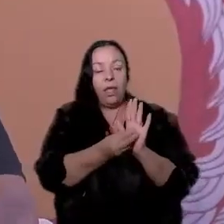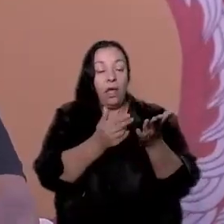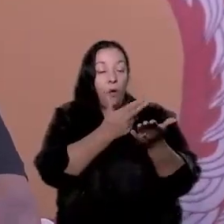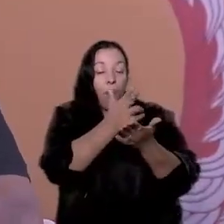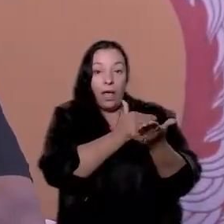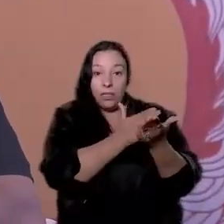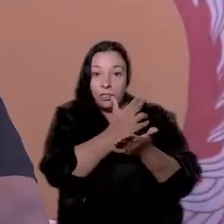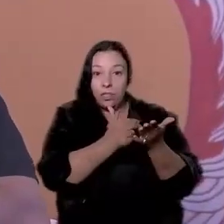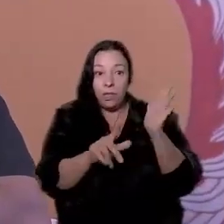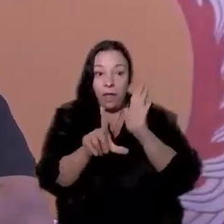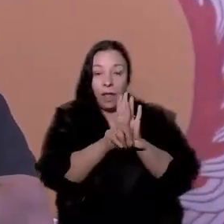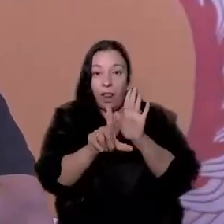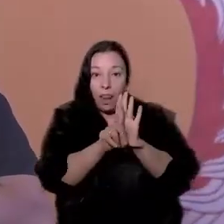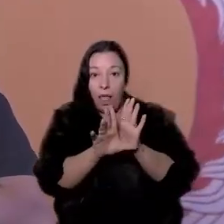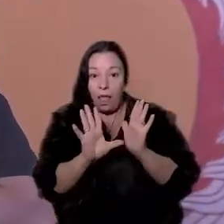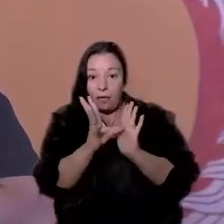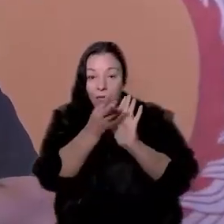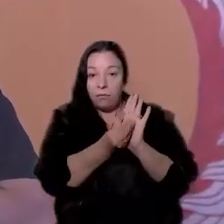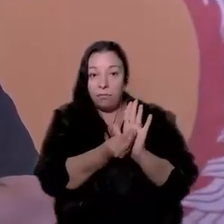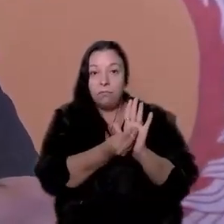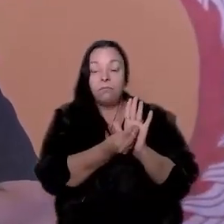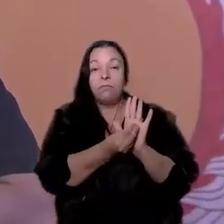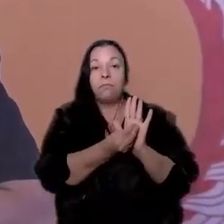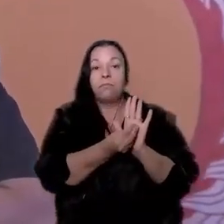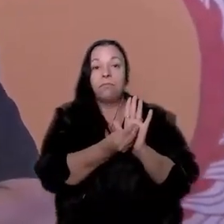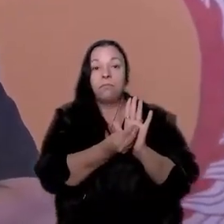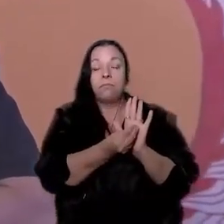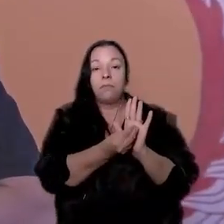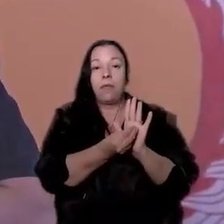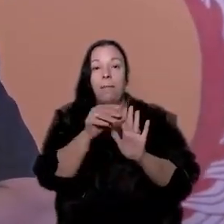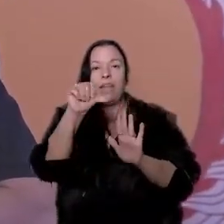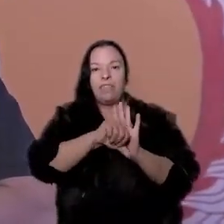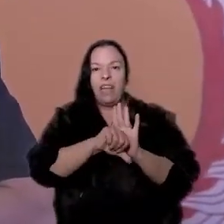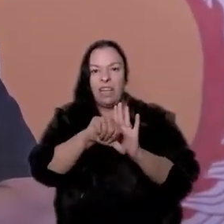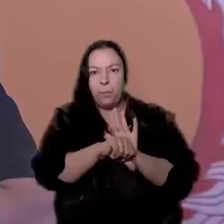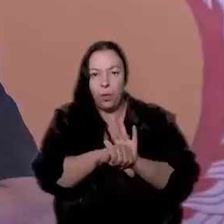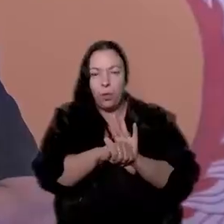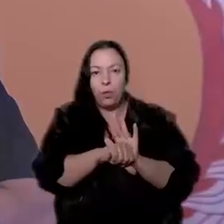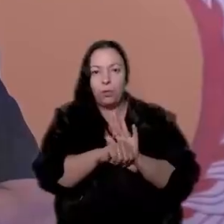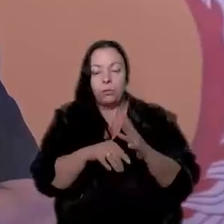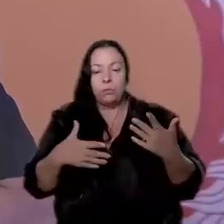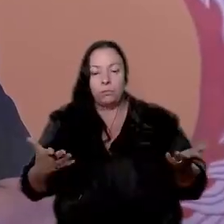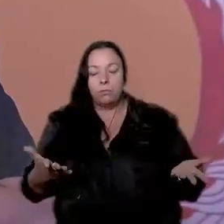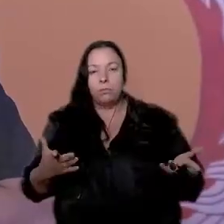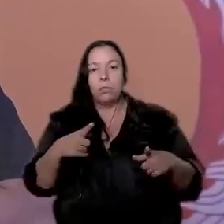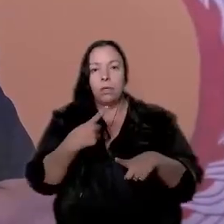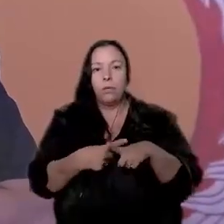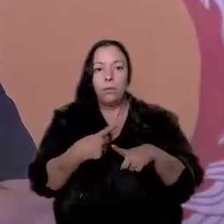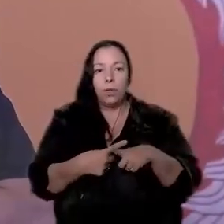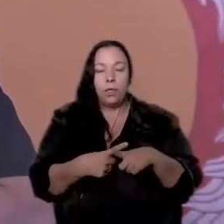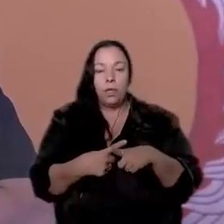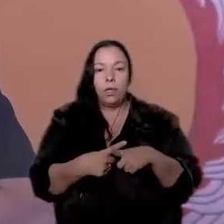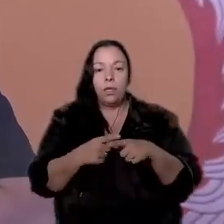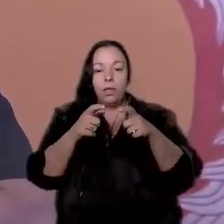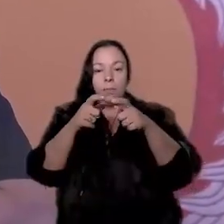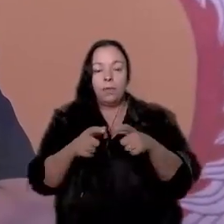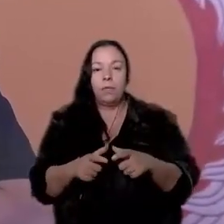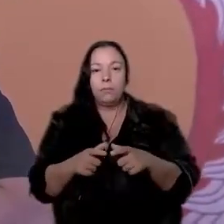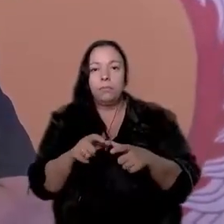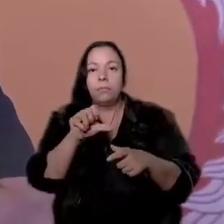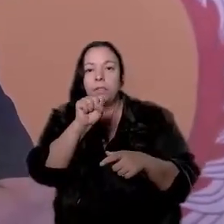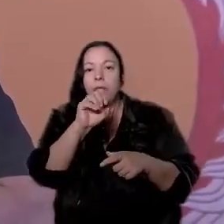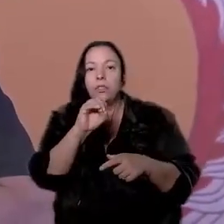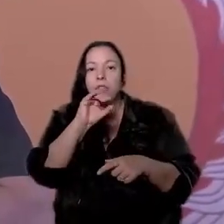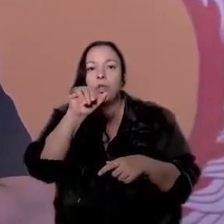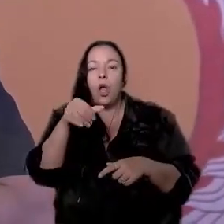que usava uma lei que está em vigor no Brasil, parecia que era criminoso. Por que não é crime o dono da soja usar incentivo fiscal para a